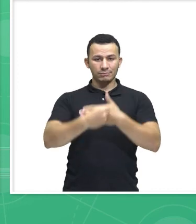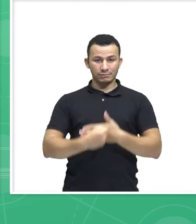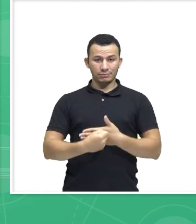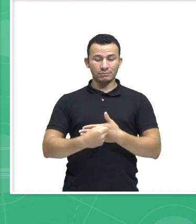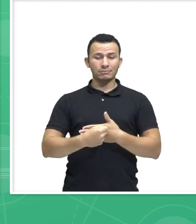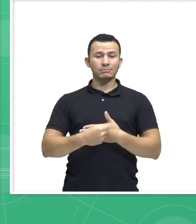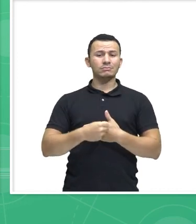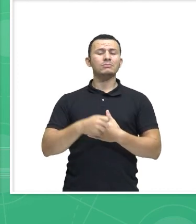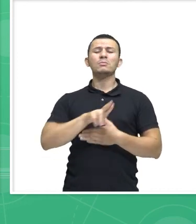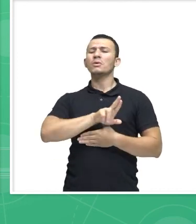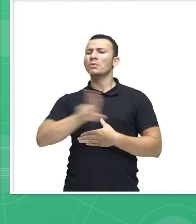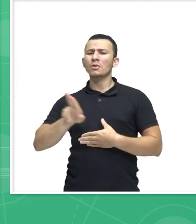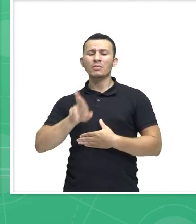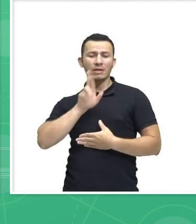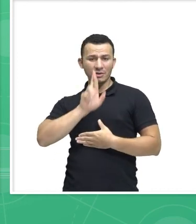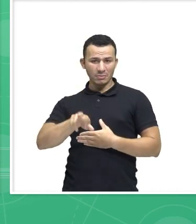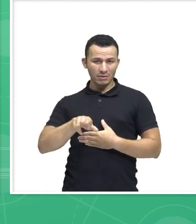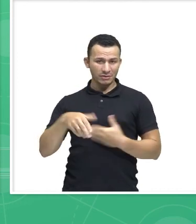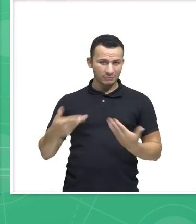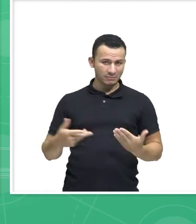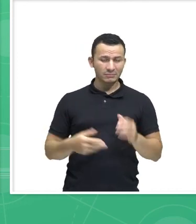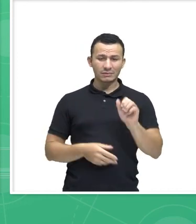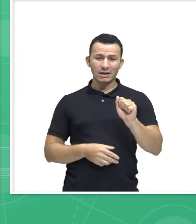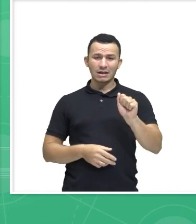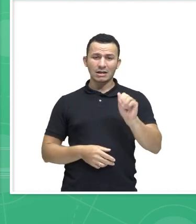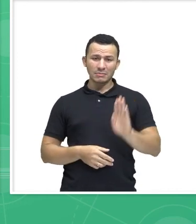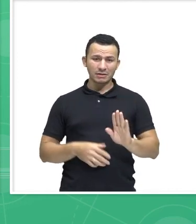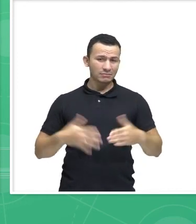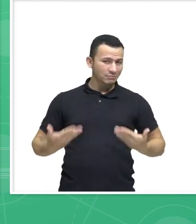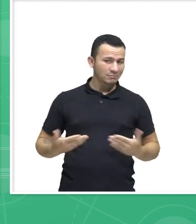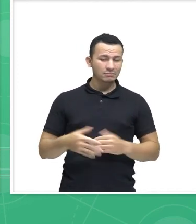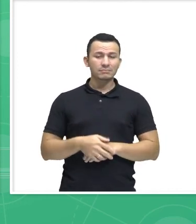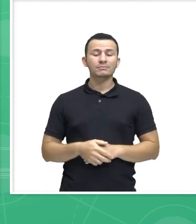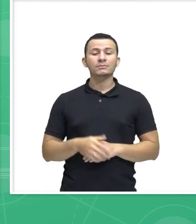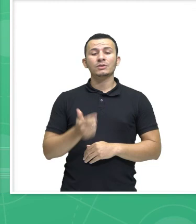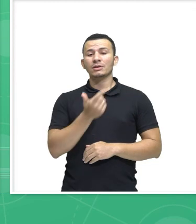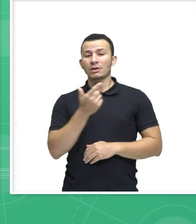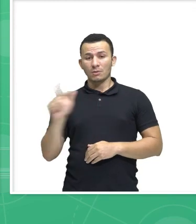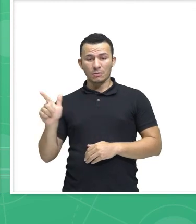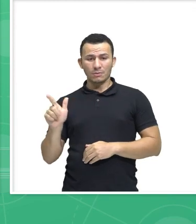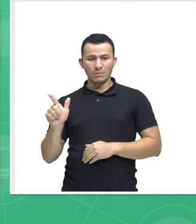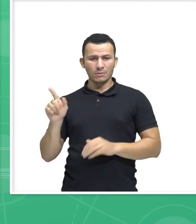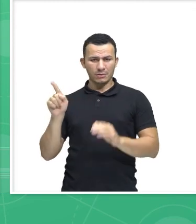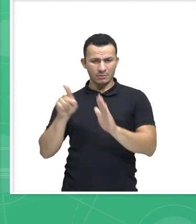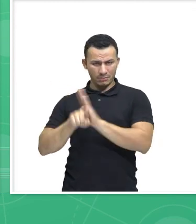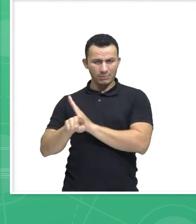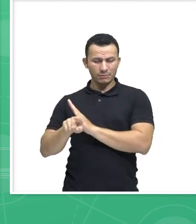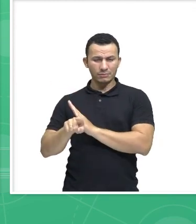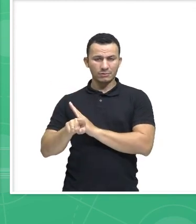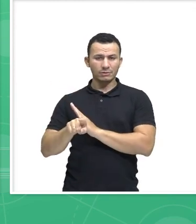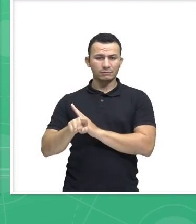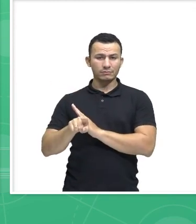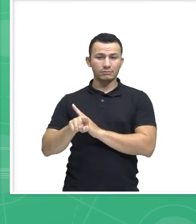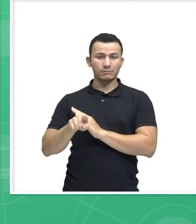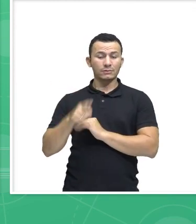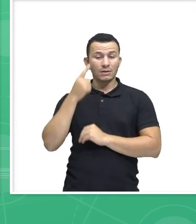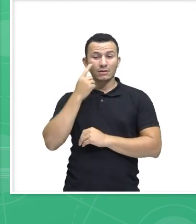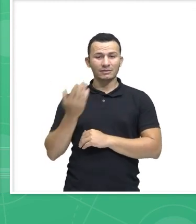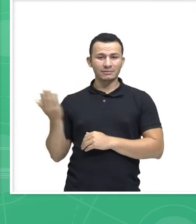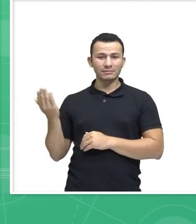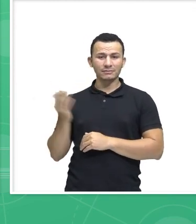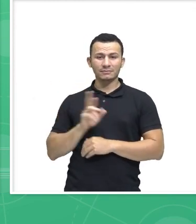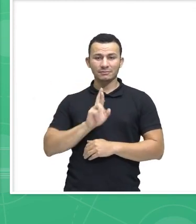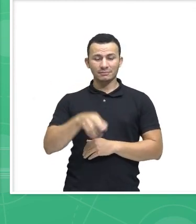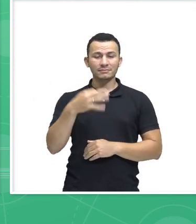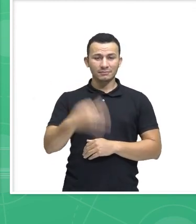natatória temos a eles a letra B na nossa próxima imagem a gente tem a questão na verdade alternativa correta e